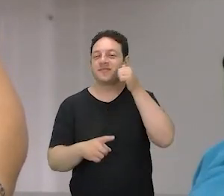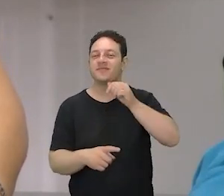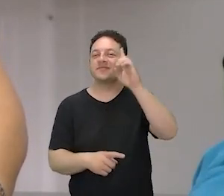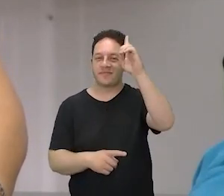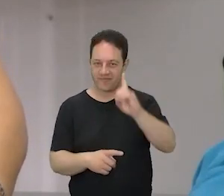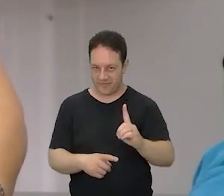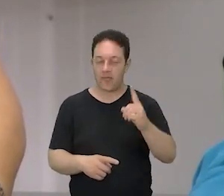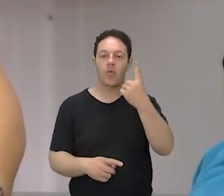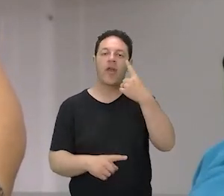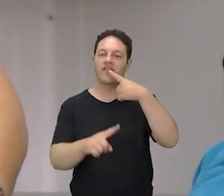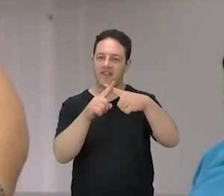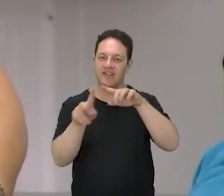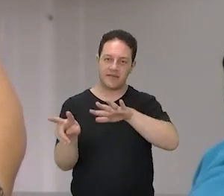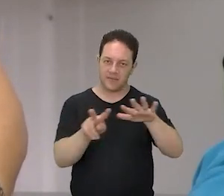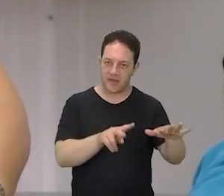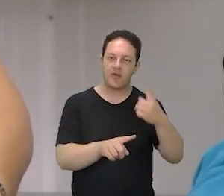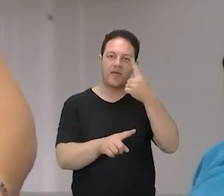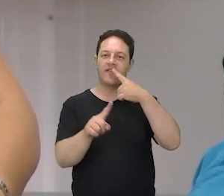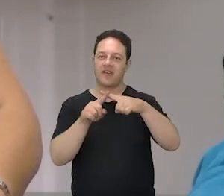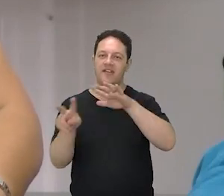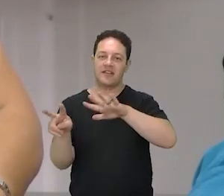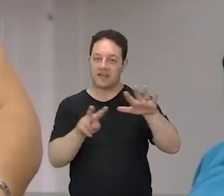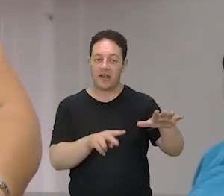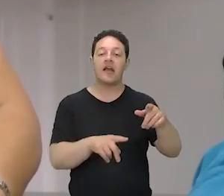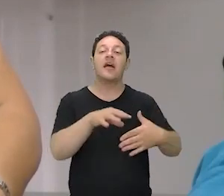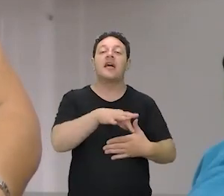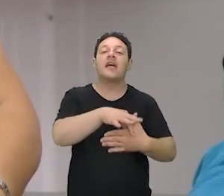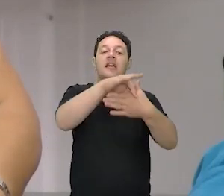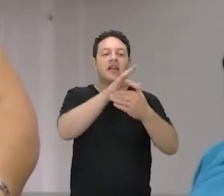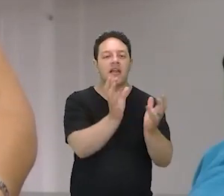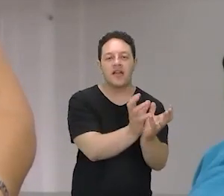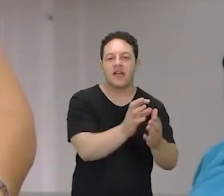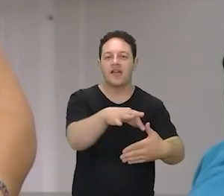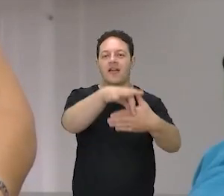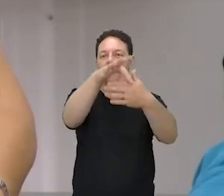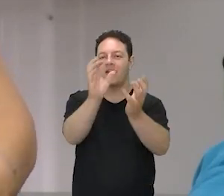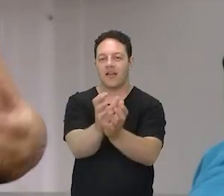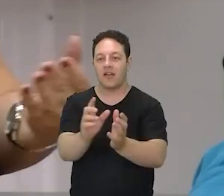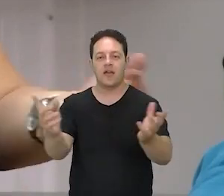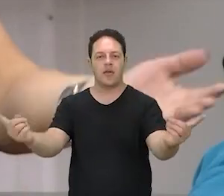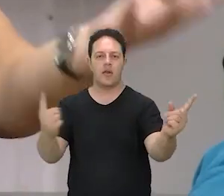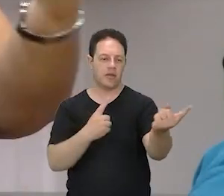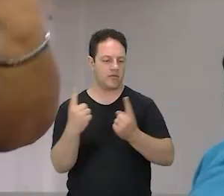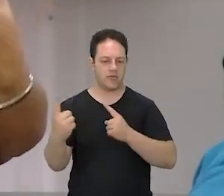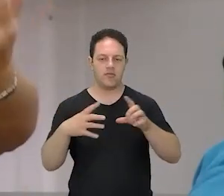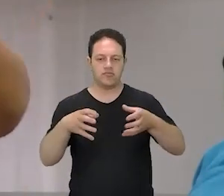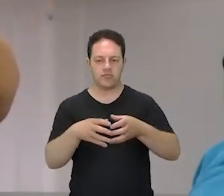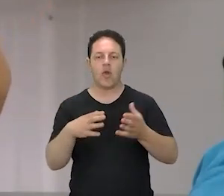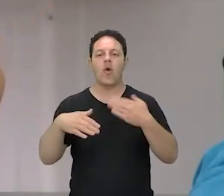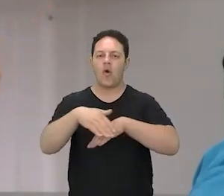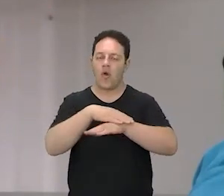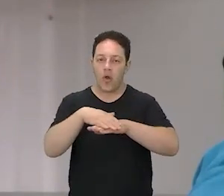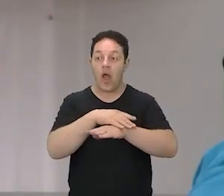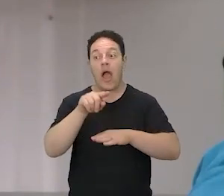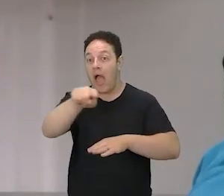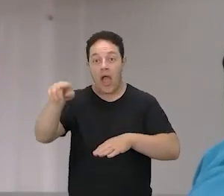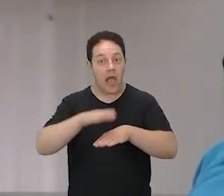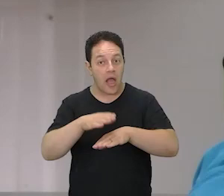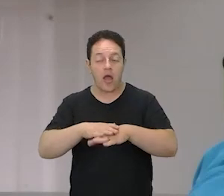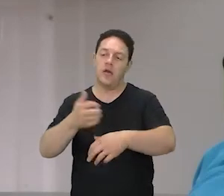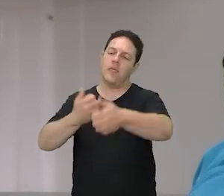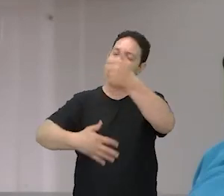vez na semana, encontro com os líderes de turma. E eles chegam nos